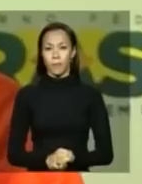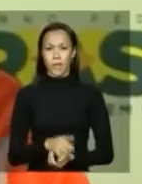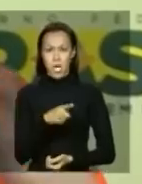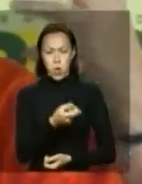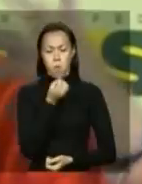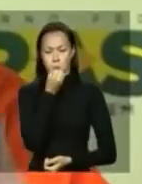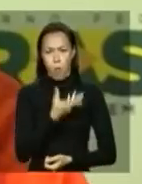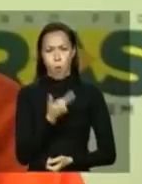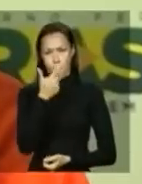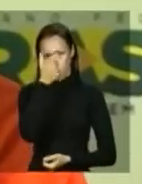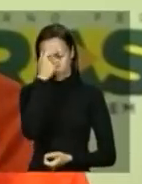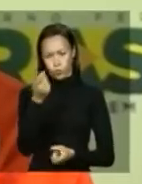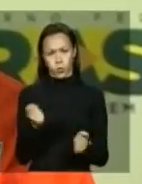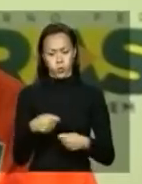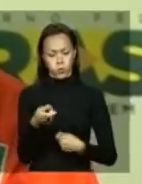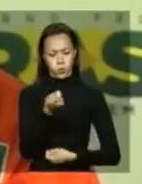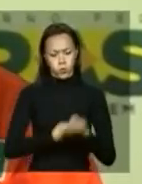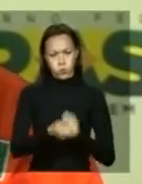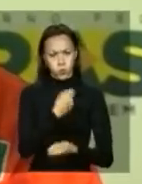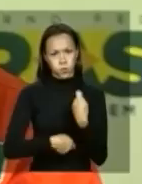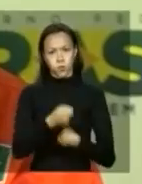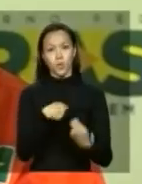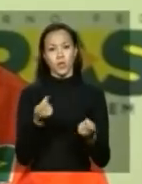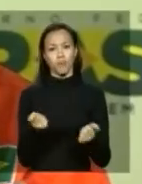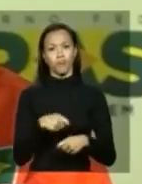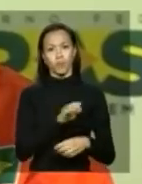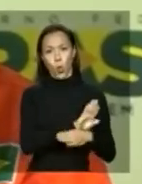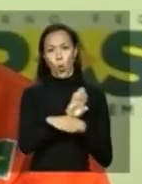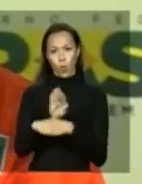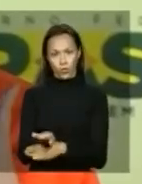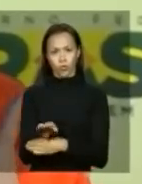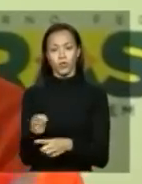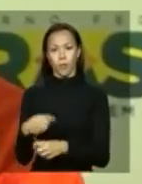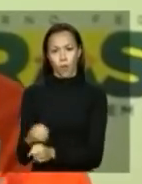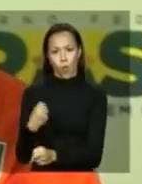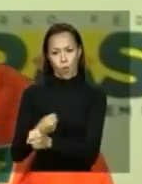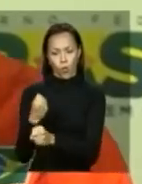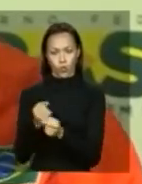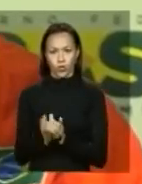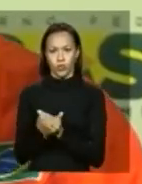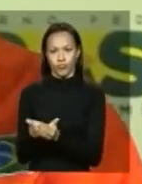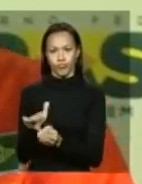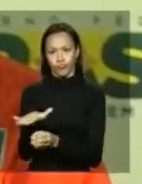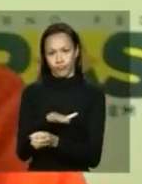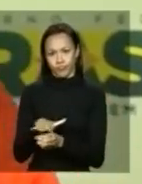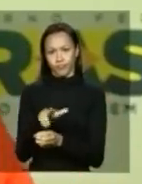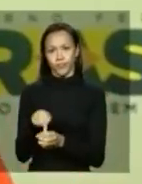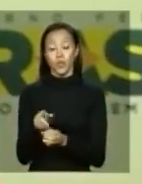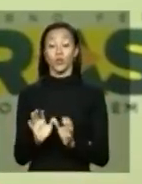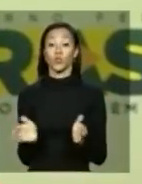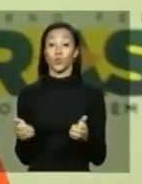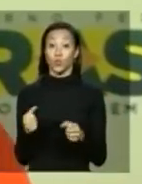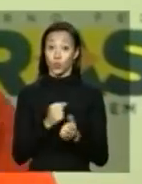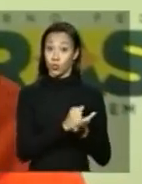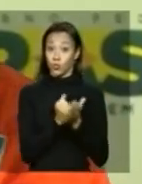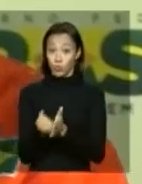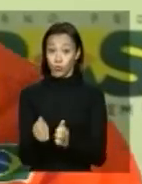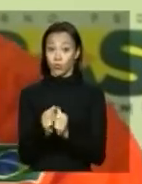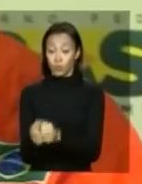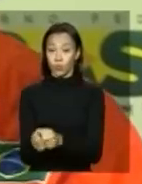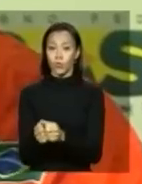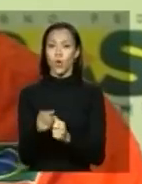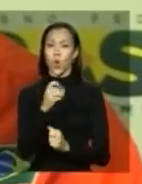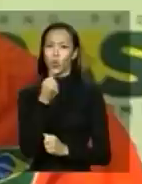um grande gestor que propiciou a construção dessa plataforma, juntamente com o